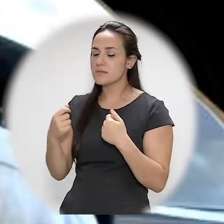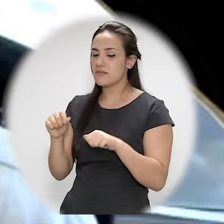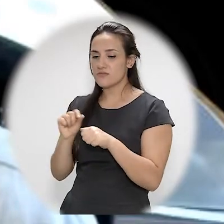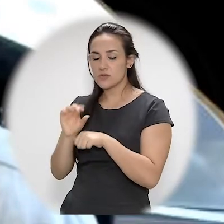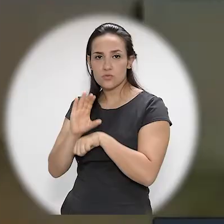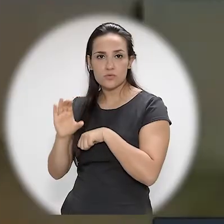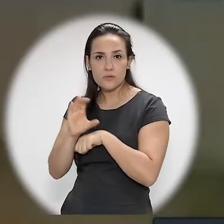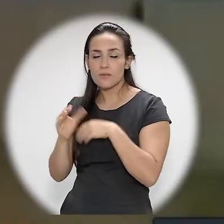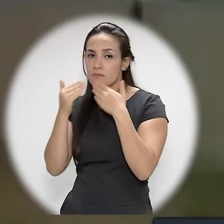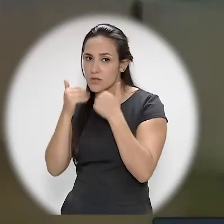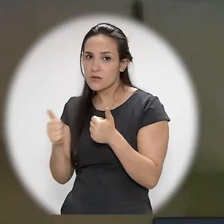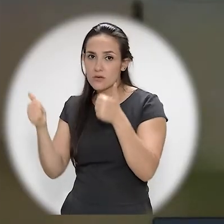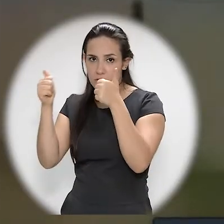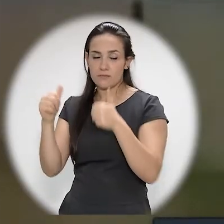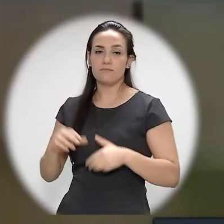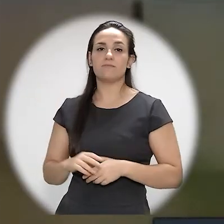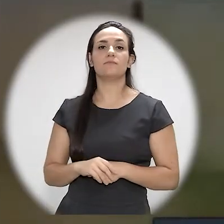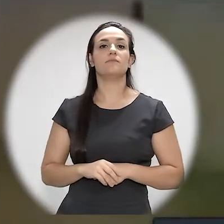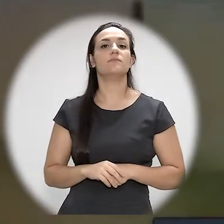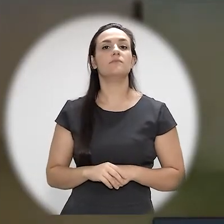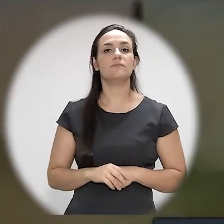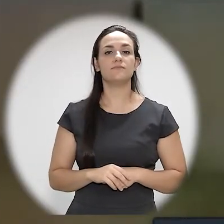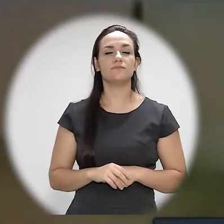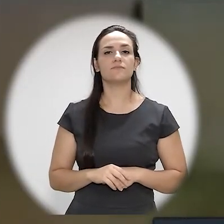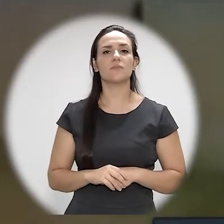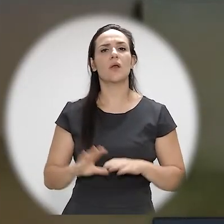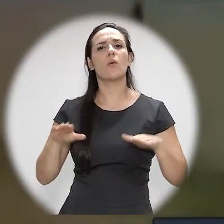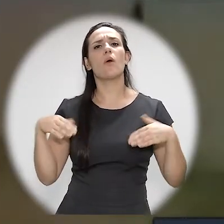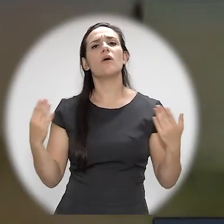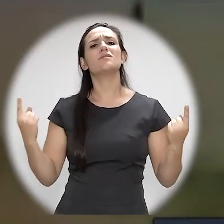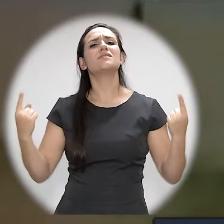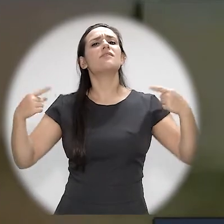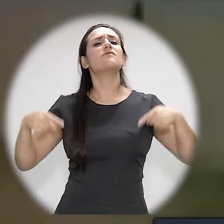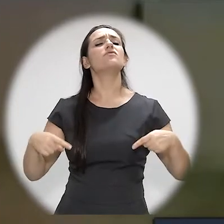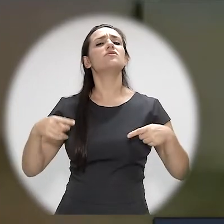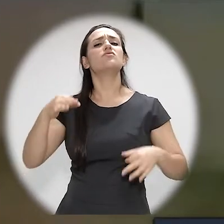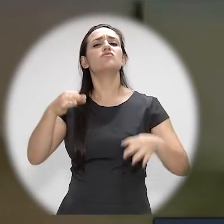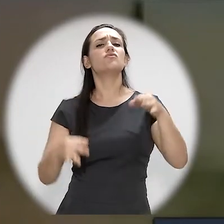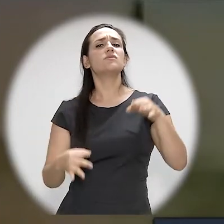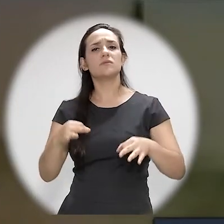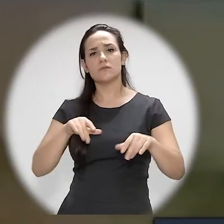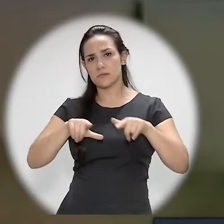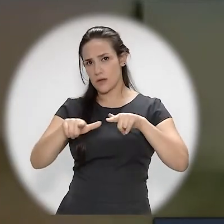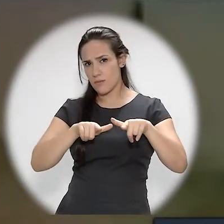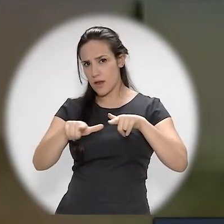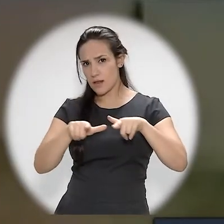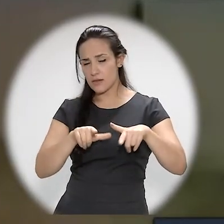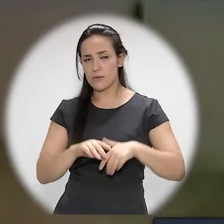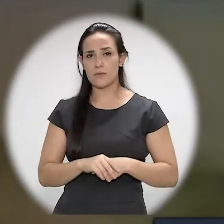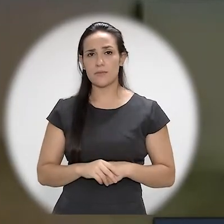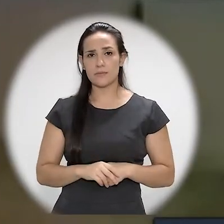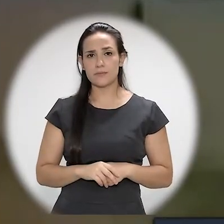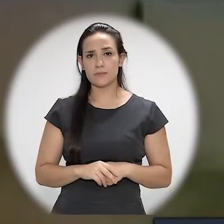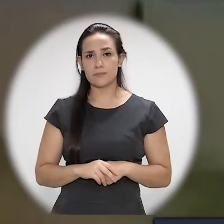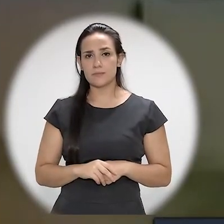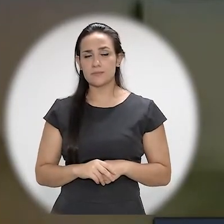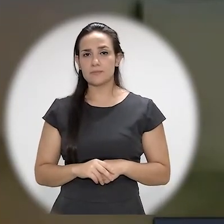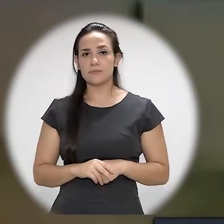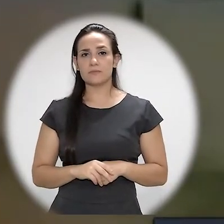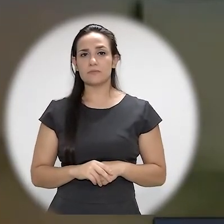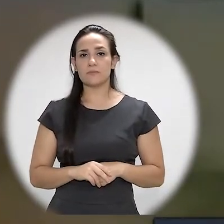segurança a população. A Justiça do Trabalho tem aí um desafio enorme de atuação, né?